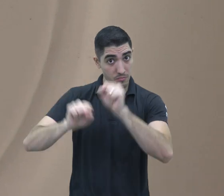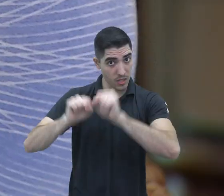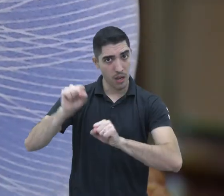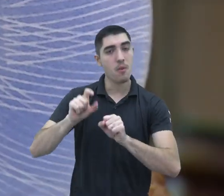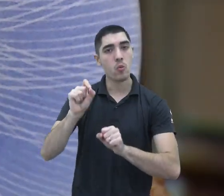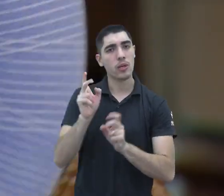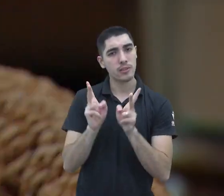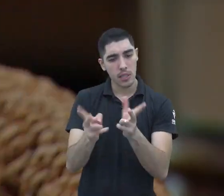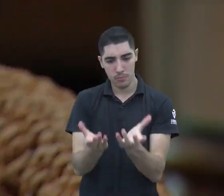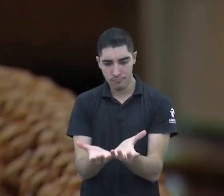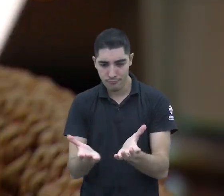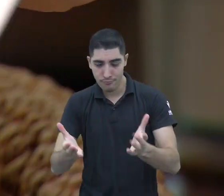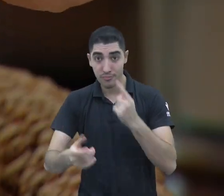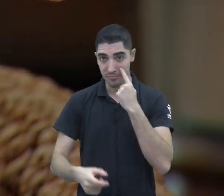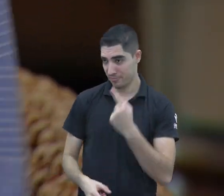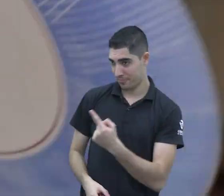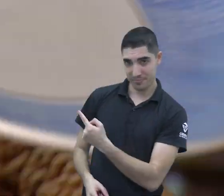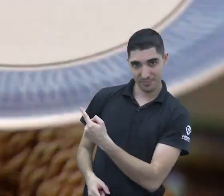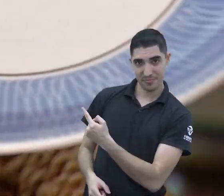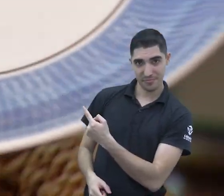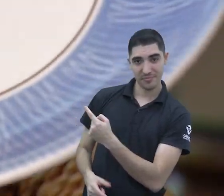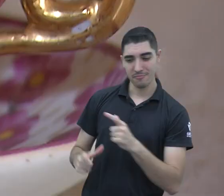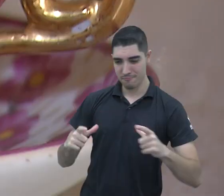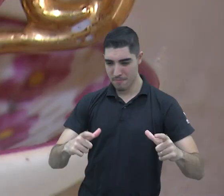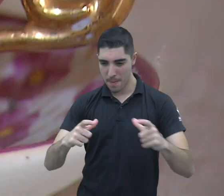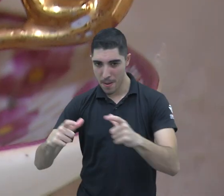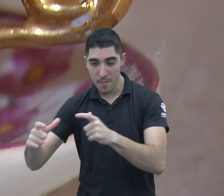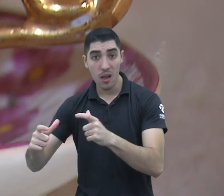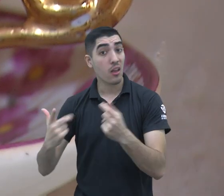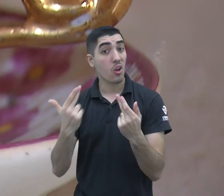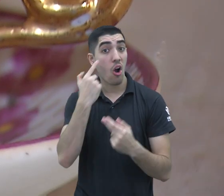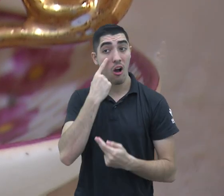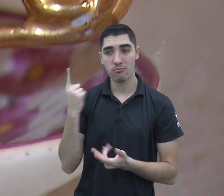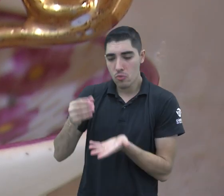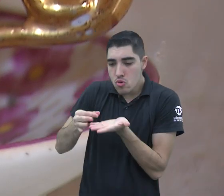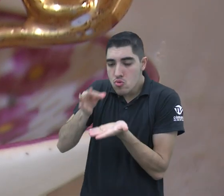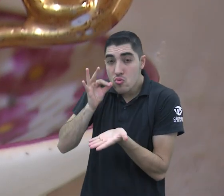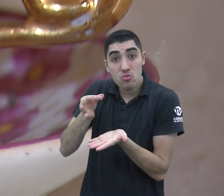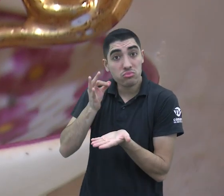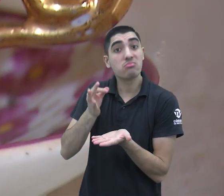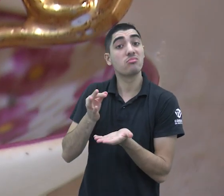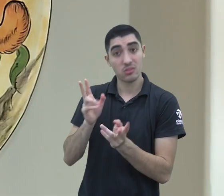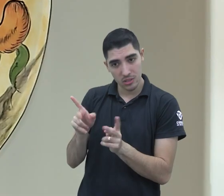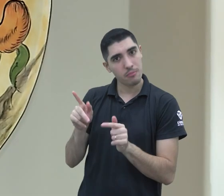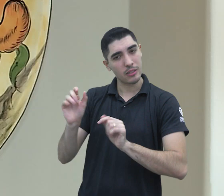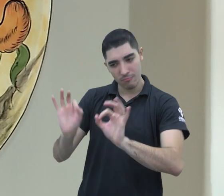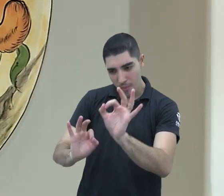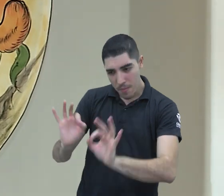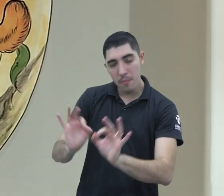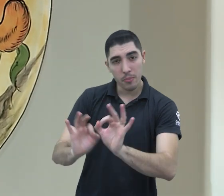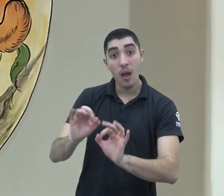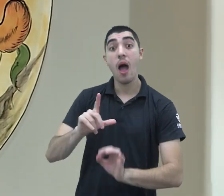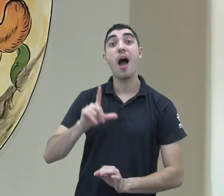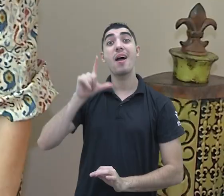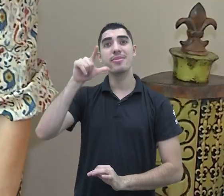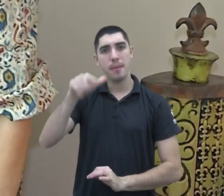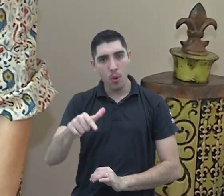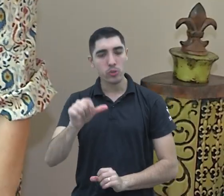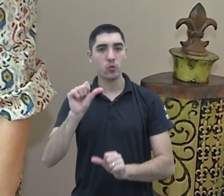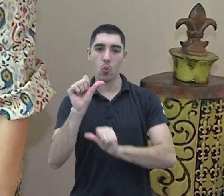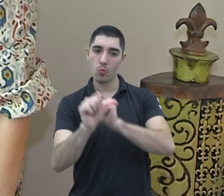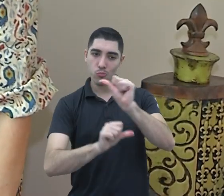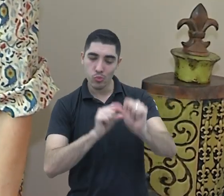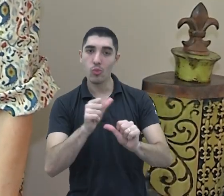como forte a produção de cerâmicas utilitárias, como esses pratos e xícaras. Mas depois passou a